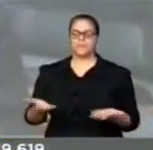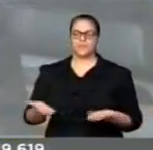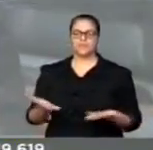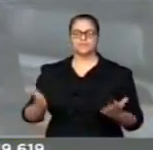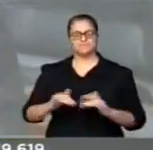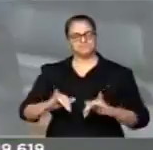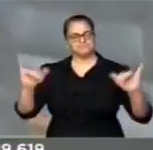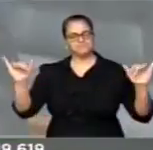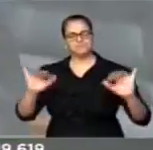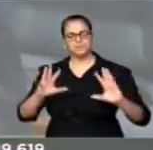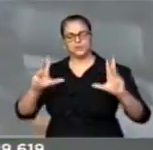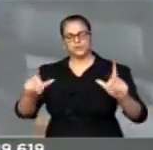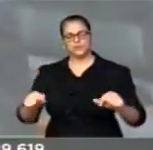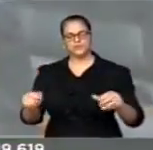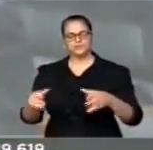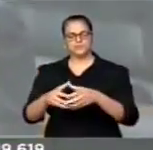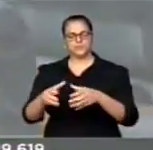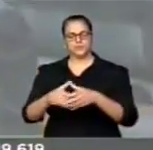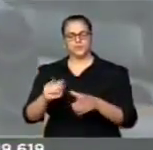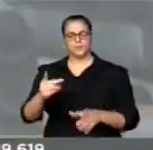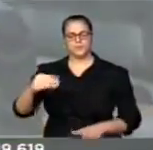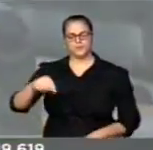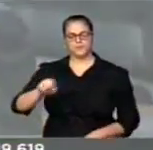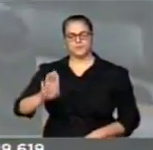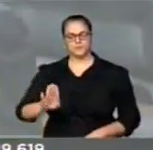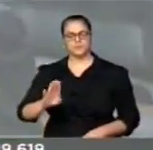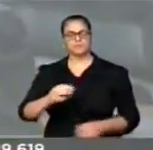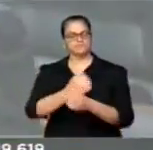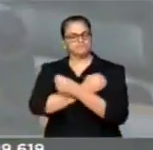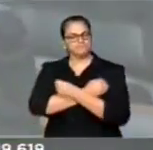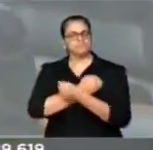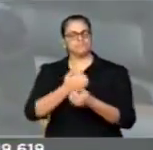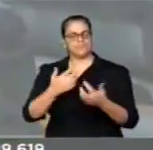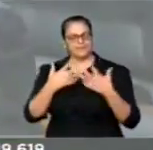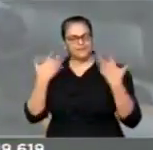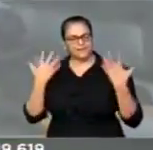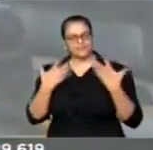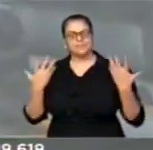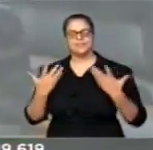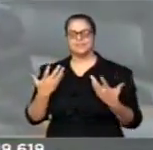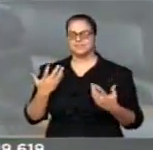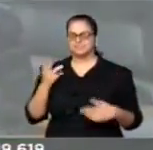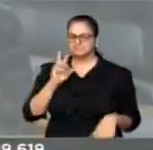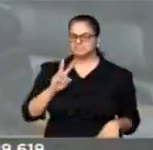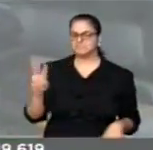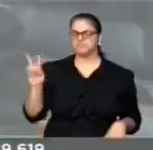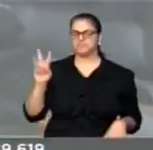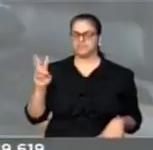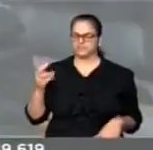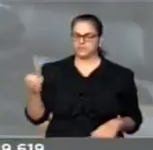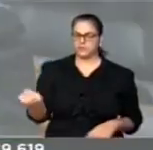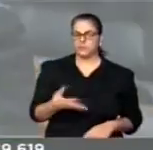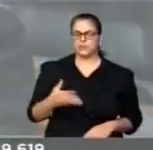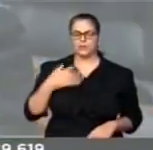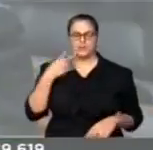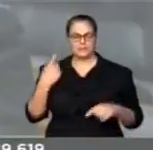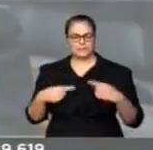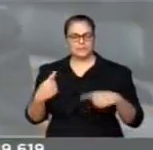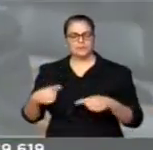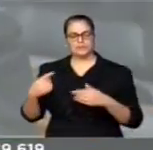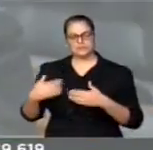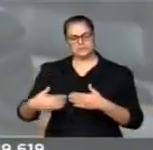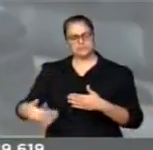os parceiros do PMDB, dizendo que nos alegra muito a revisão política dos